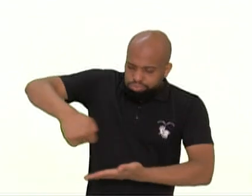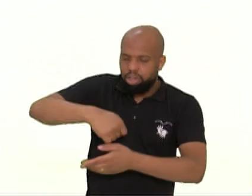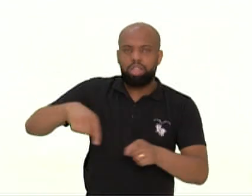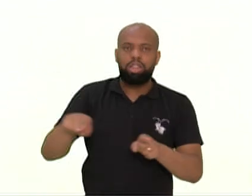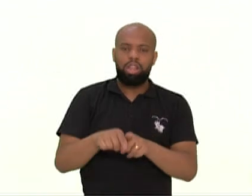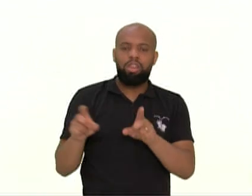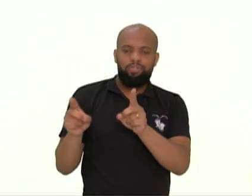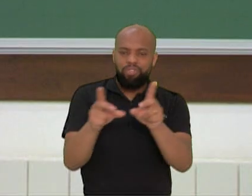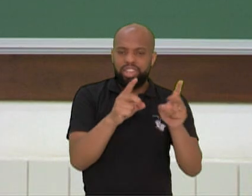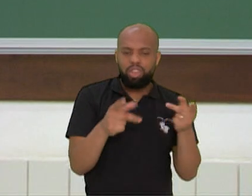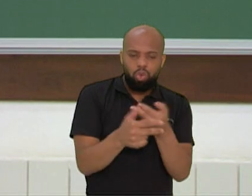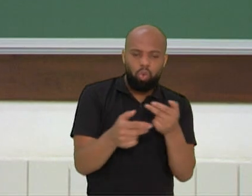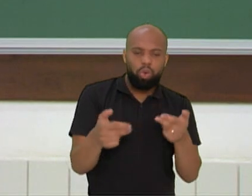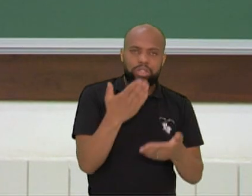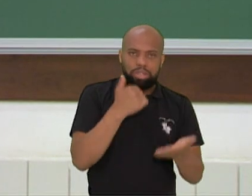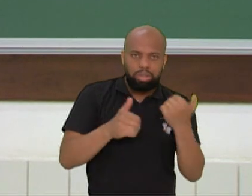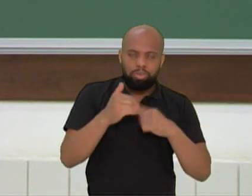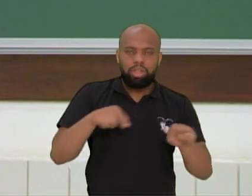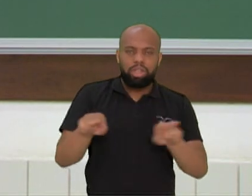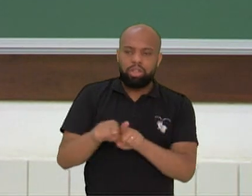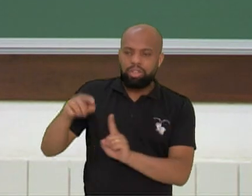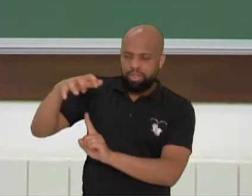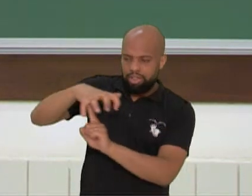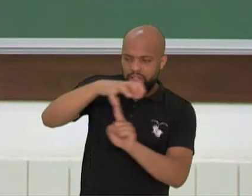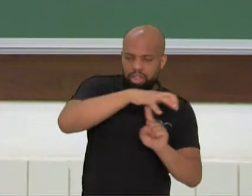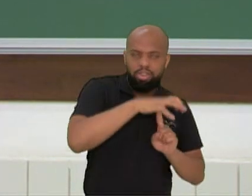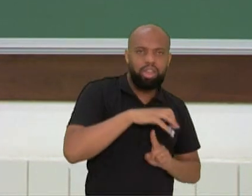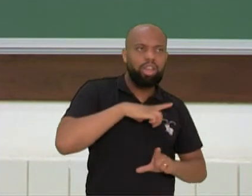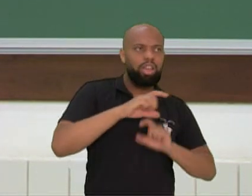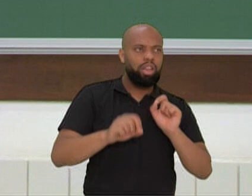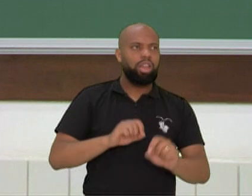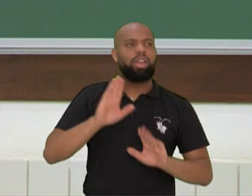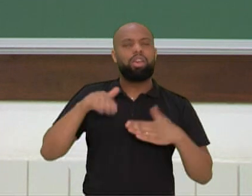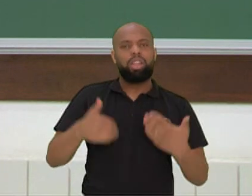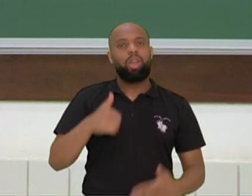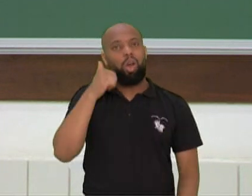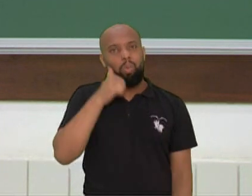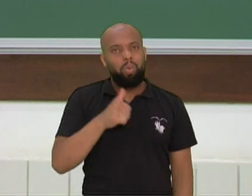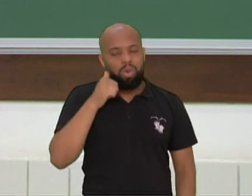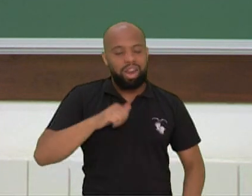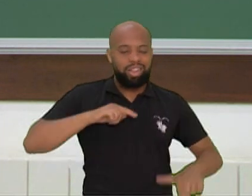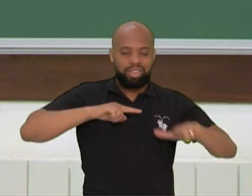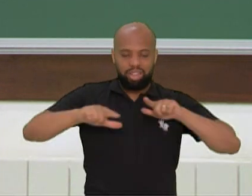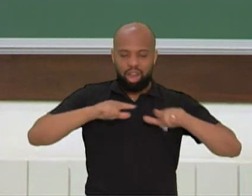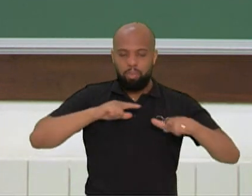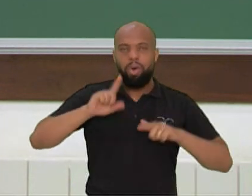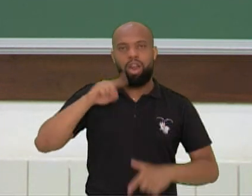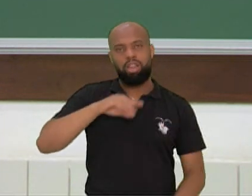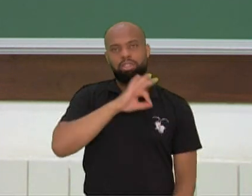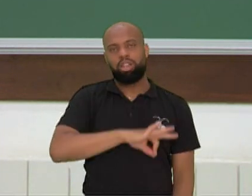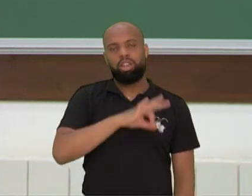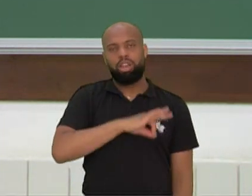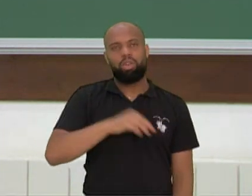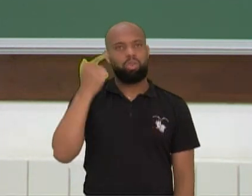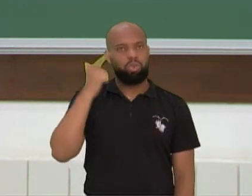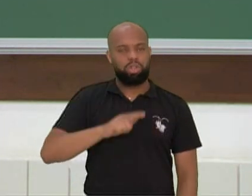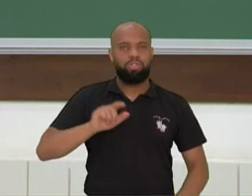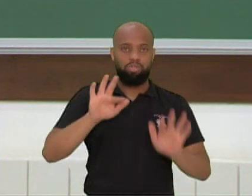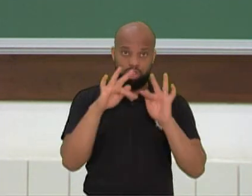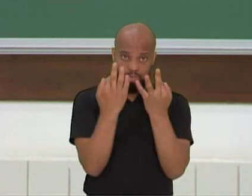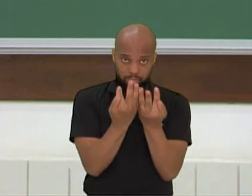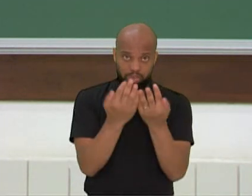quitutes nas feiras, aí por diante. E elas acabavam se tornando, então, a grande fonte de renda da família. Então elas tinham que